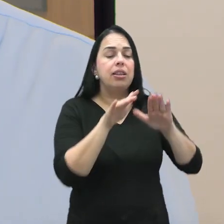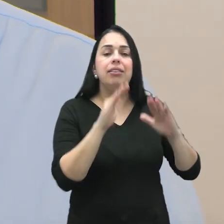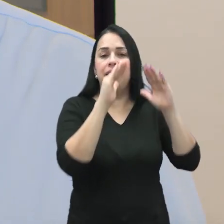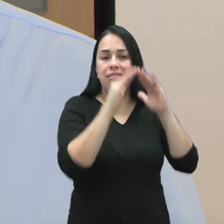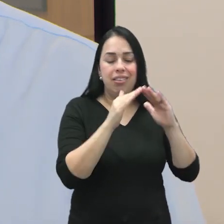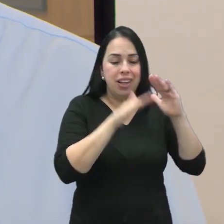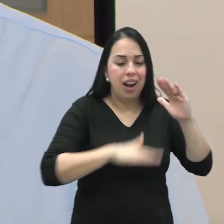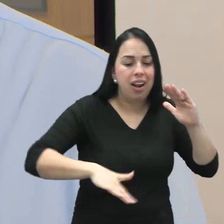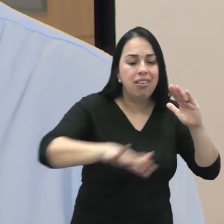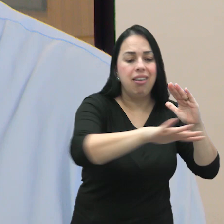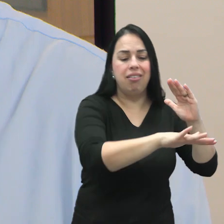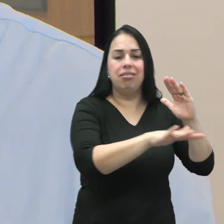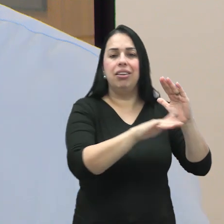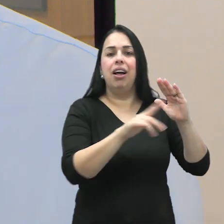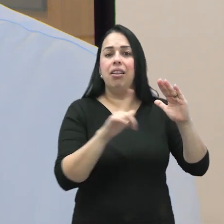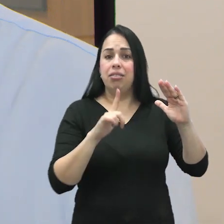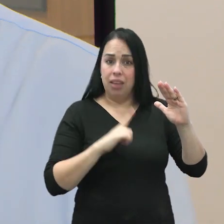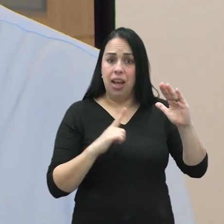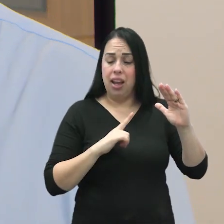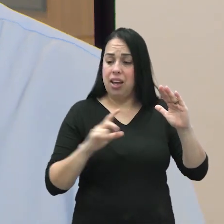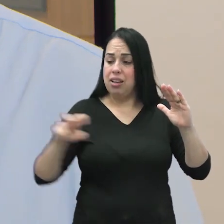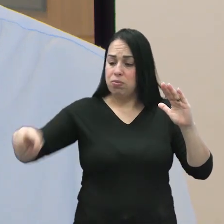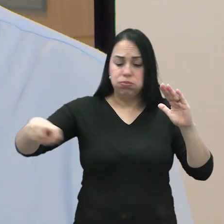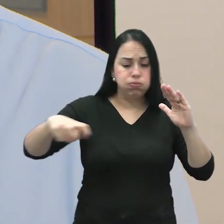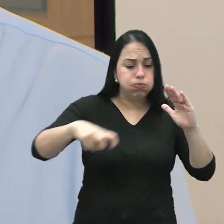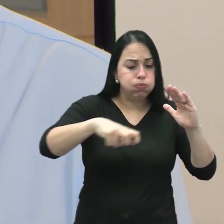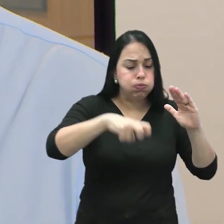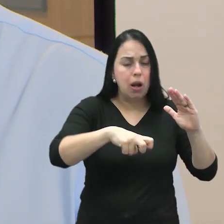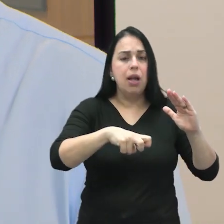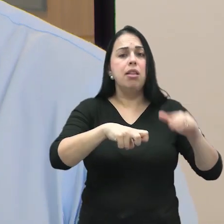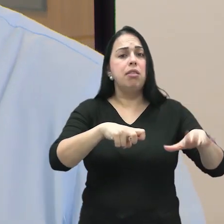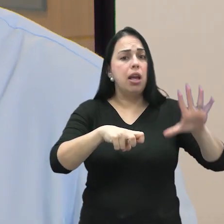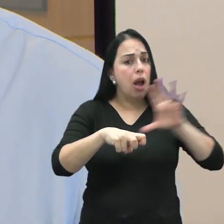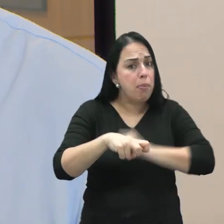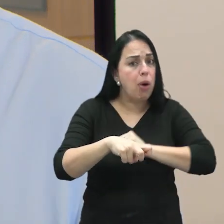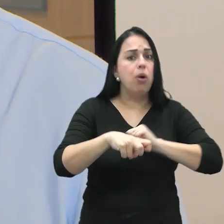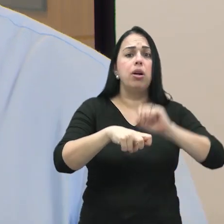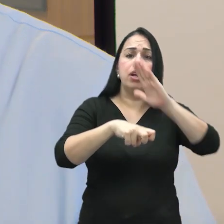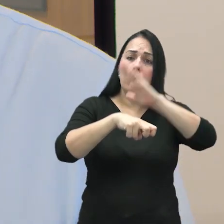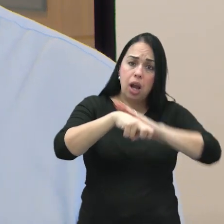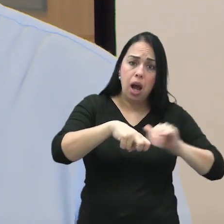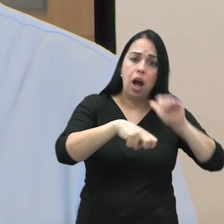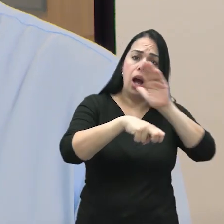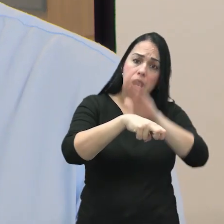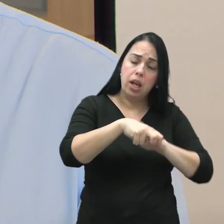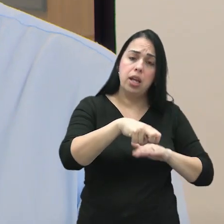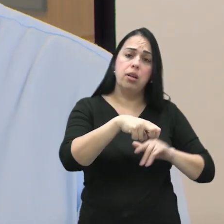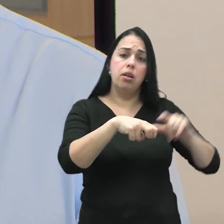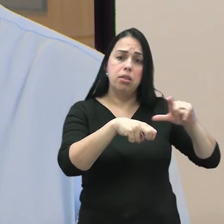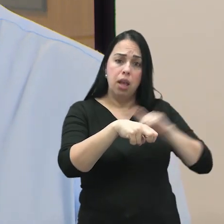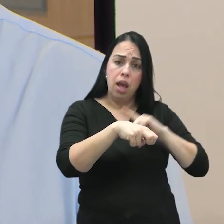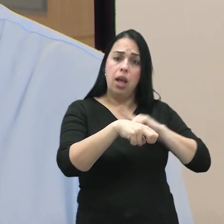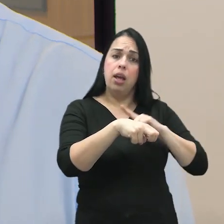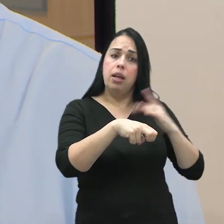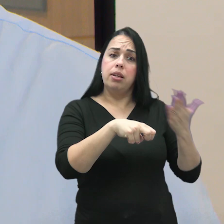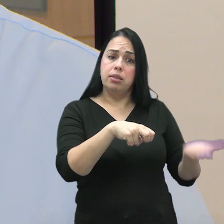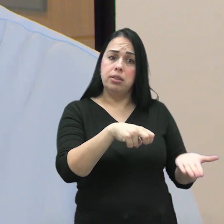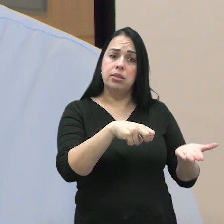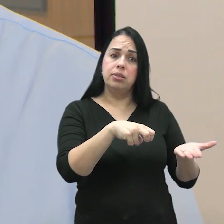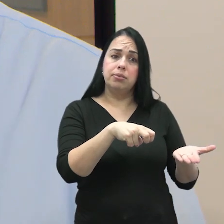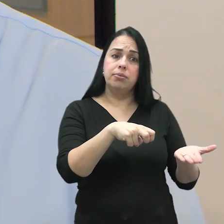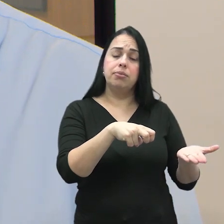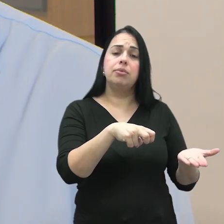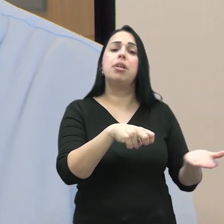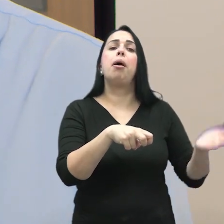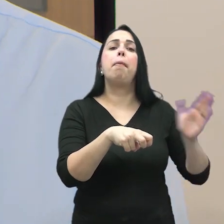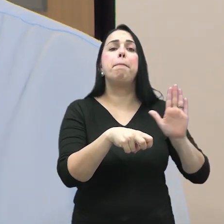têm um espaço na casa, um local apropriado para abrigar o animalzinho, né? Tem muito amor, tem muito carinho para